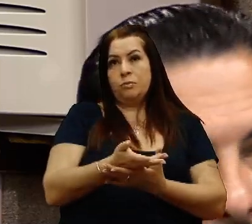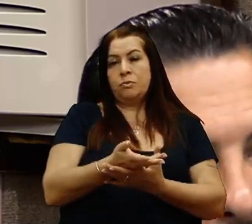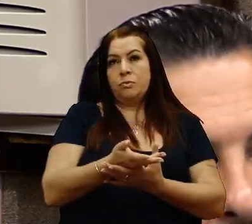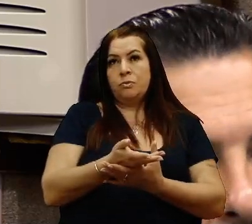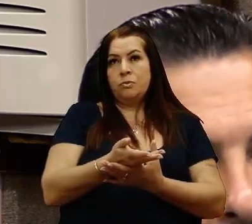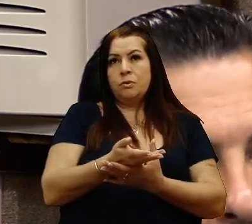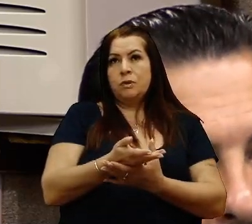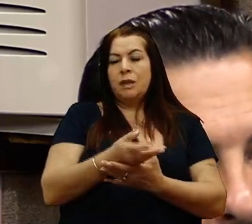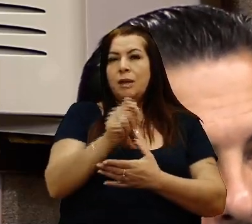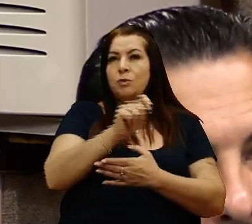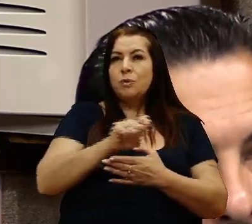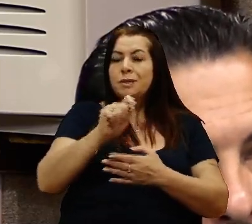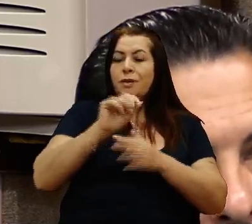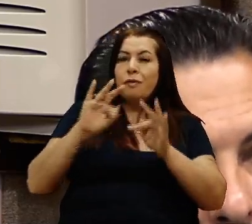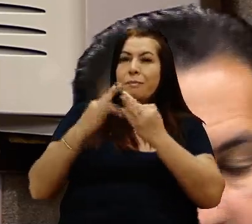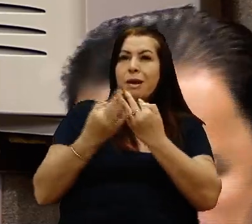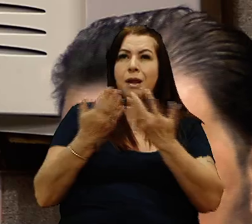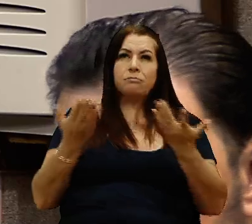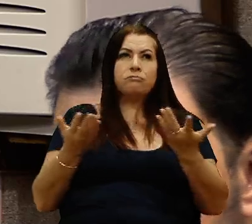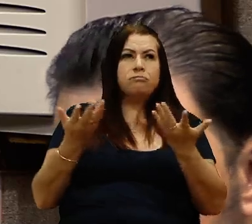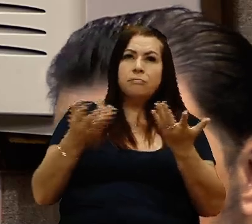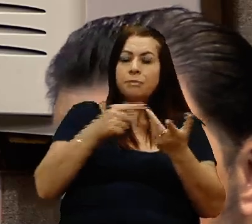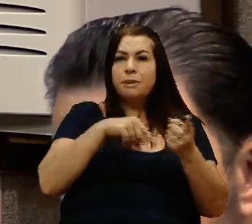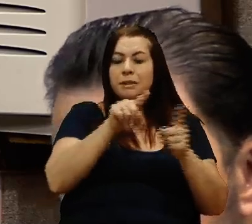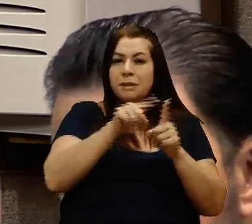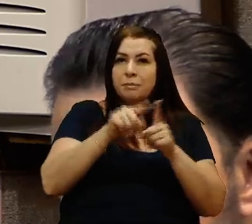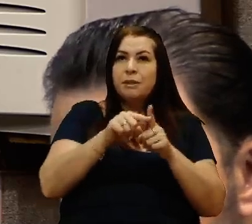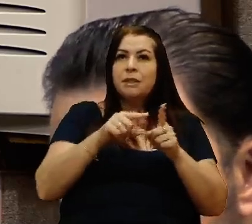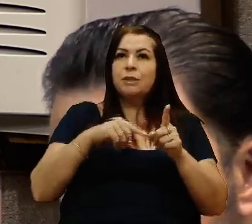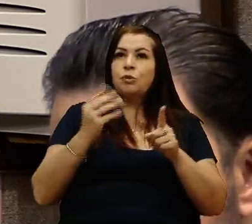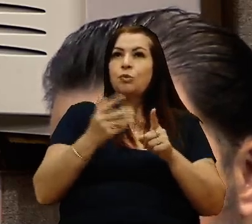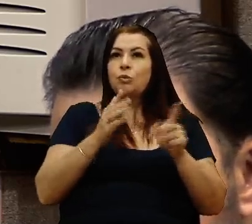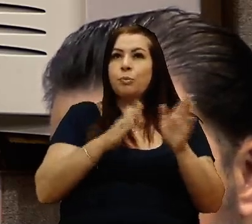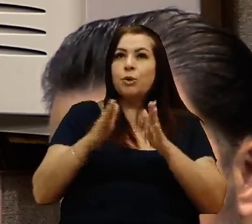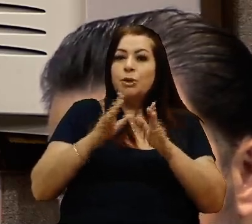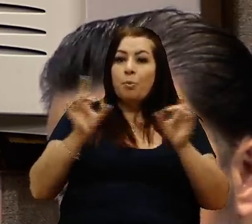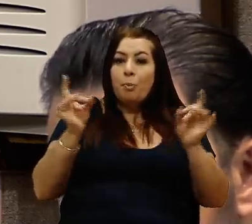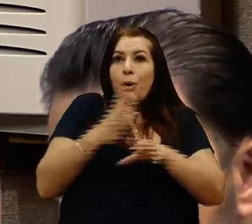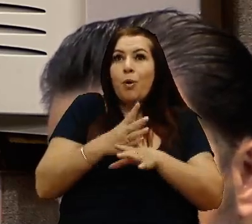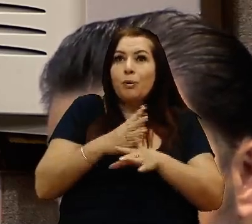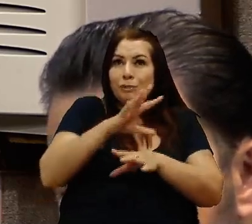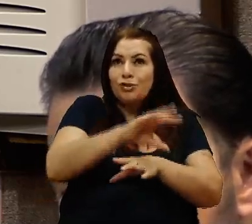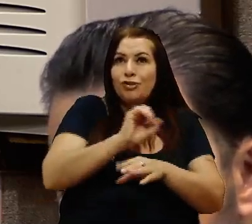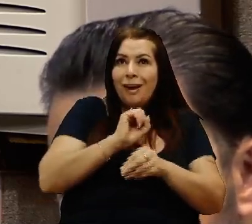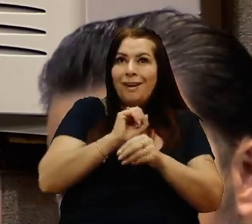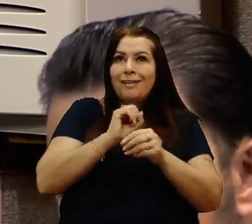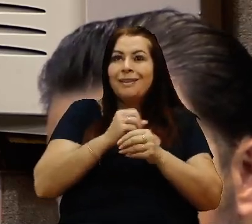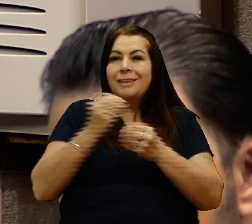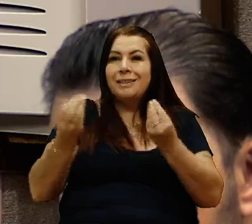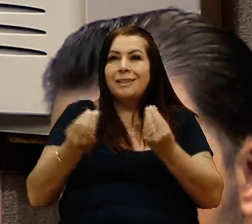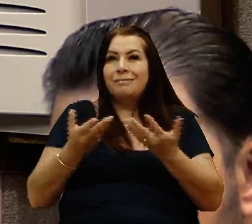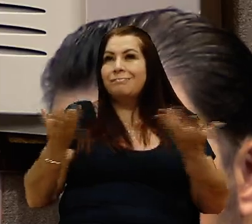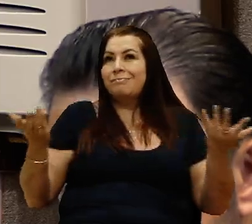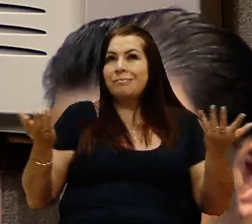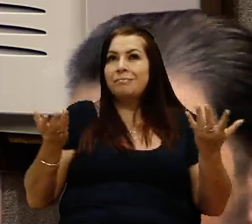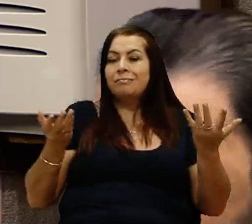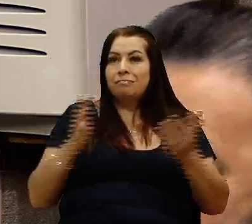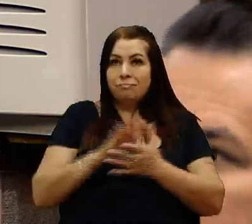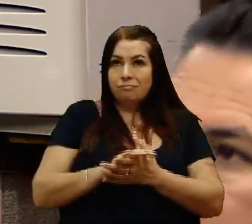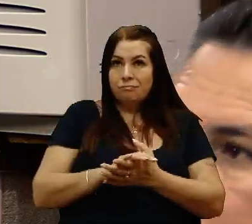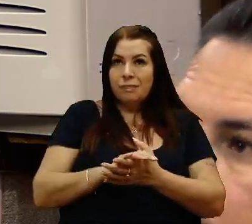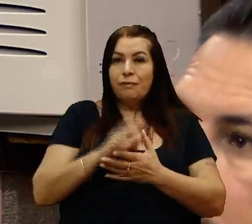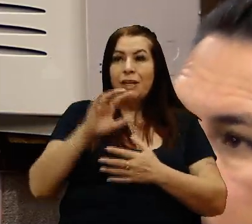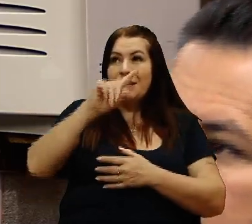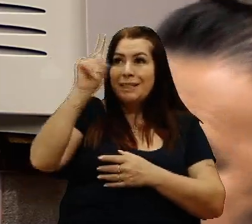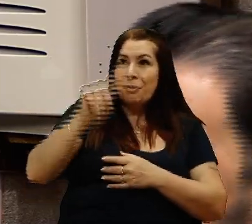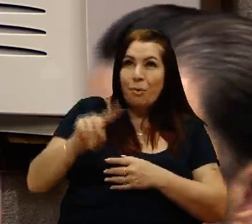familiar. Daqui a pouco o cara ali está com a produção toda pronta para ser tirada, toda pronta para ser colhida, e aí vem um temporal.